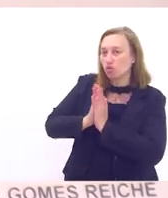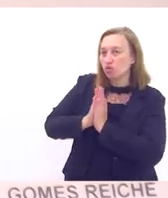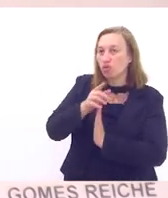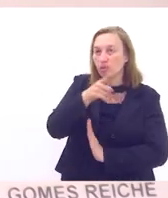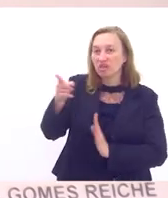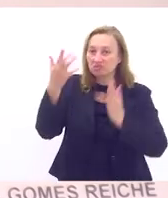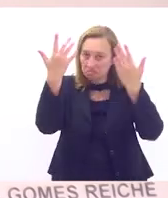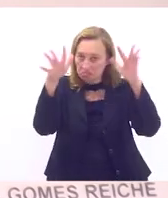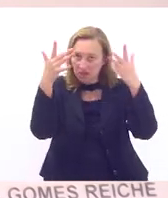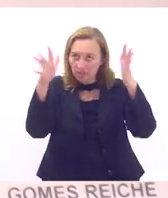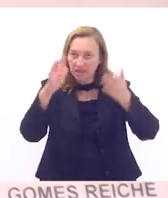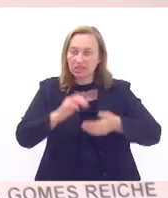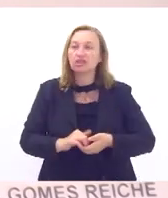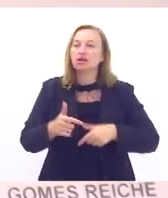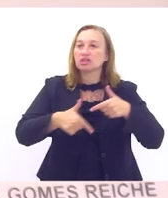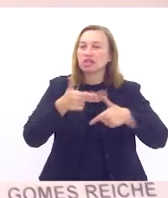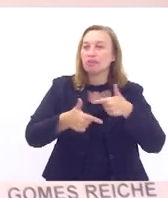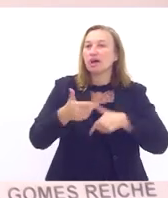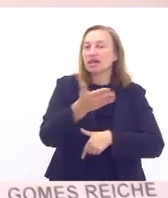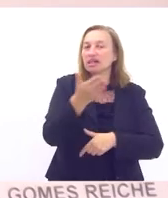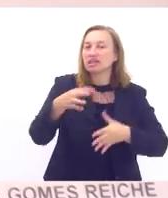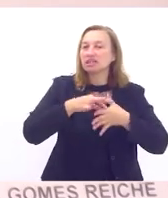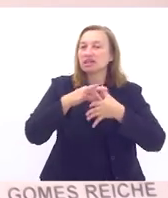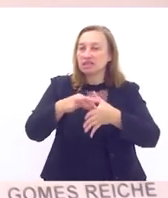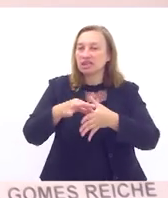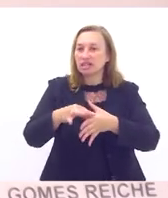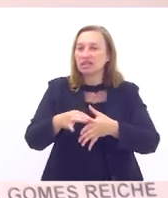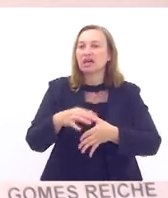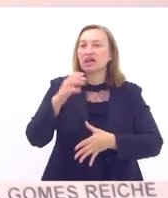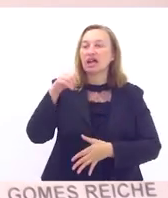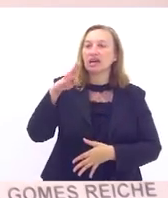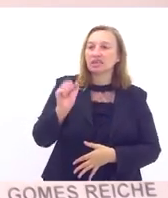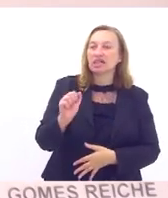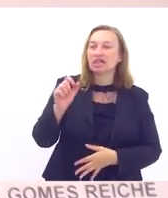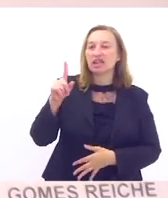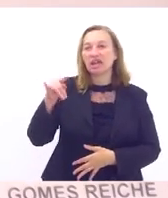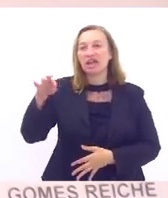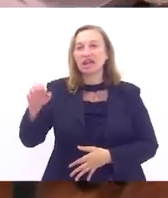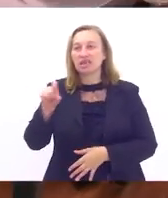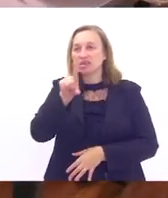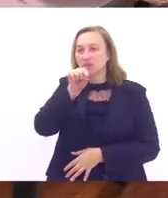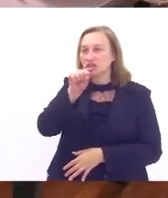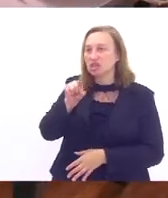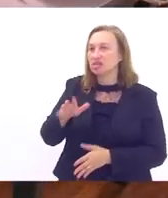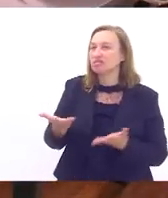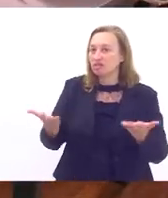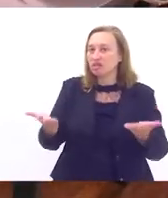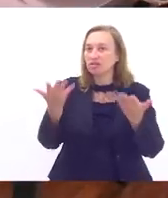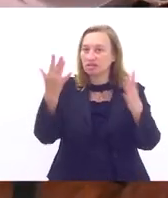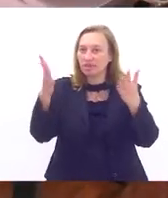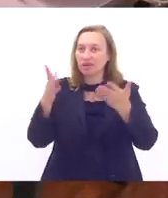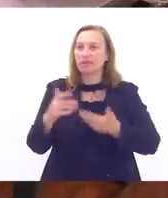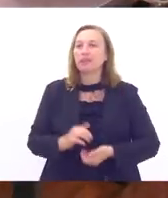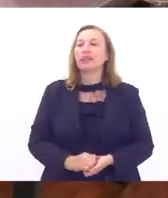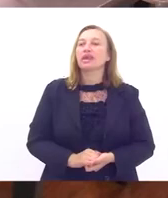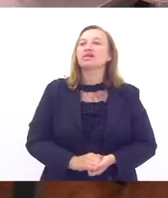gente parabenizar o trabalho dessas lideranças, né? Ana Leila de Mesquita, por favor, fiquem de pé.